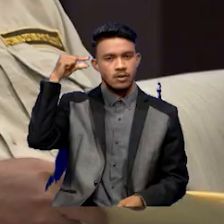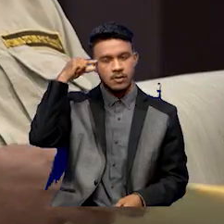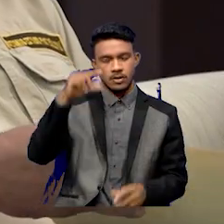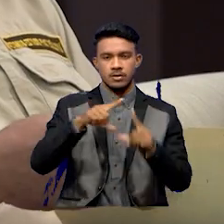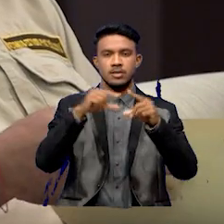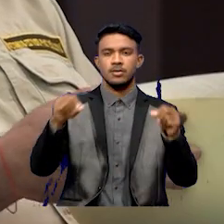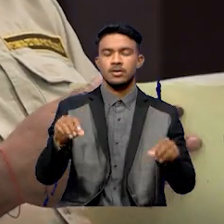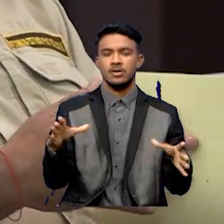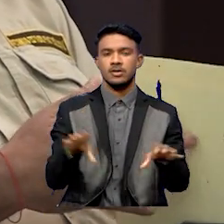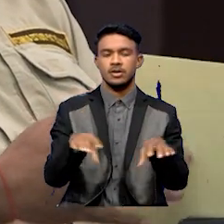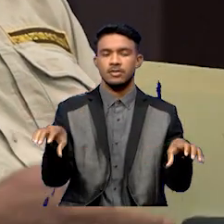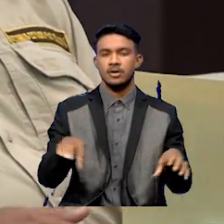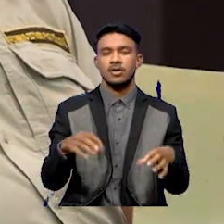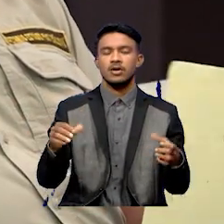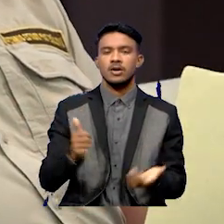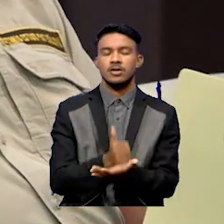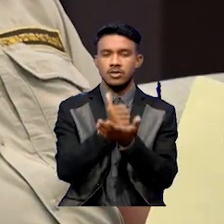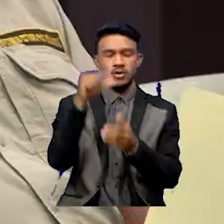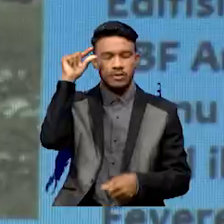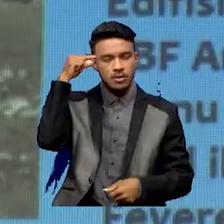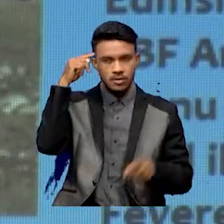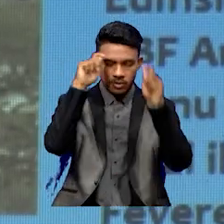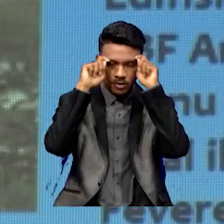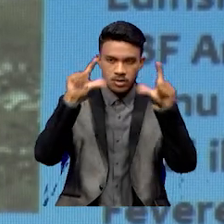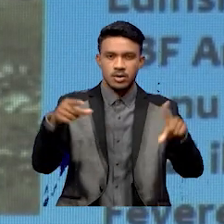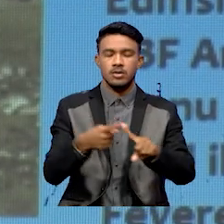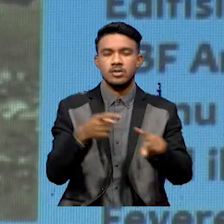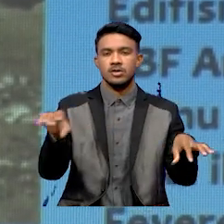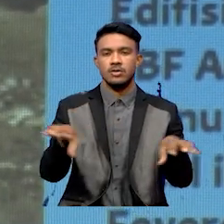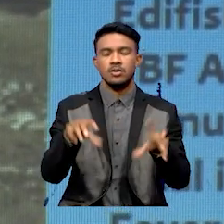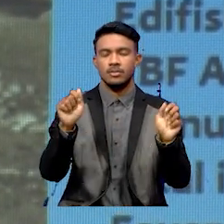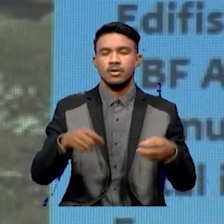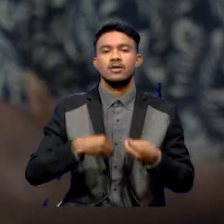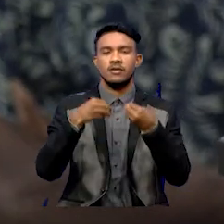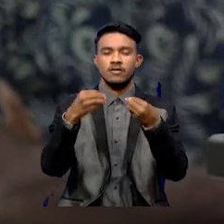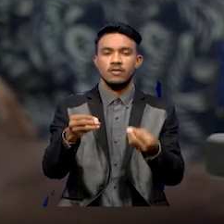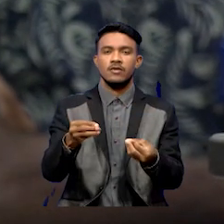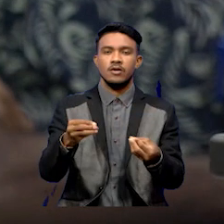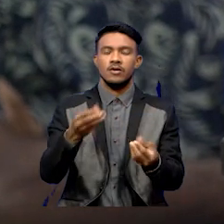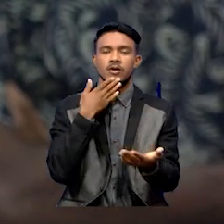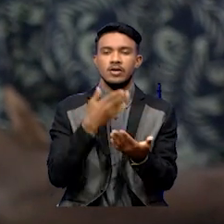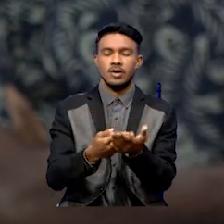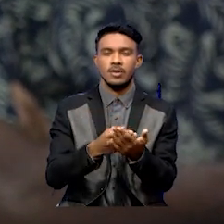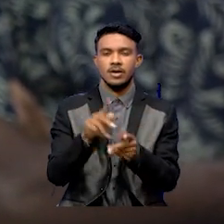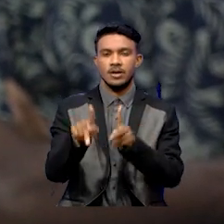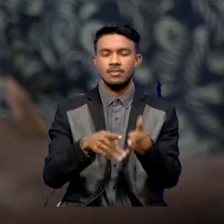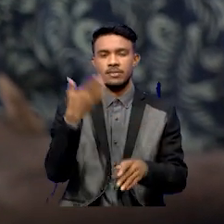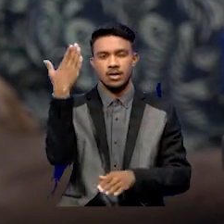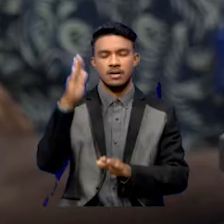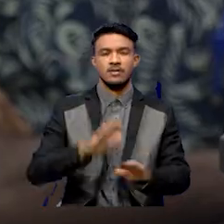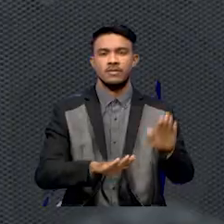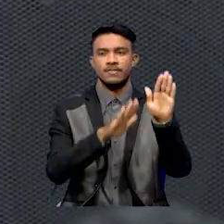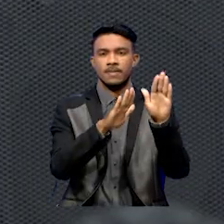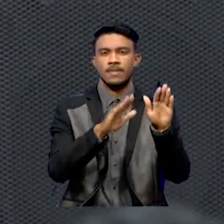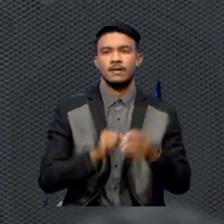Protindão, ato apoio governo Timor-Leste li husi projeto sirane se for benefício ba comunidade iha area remota sira.